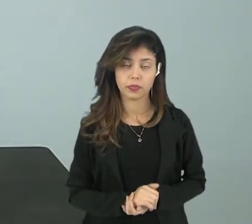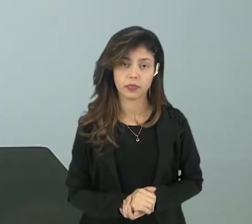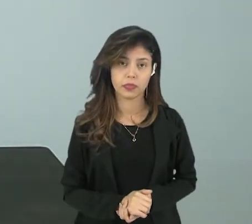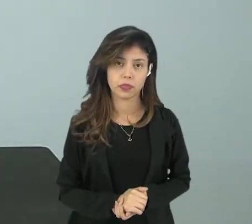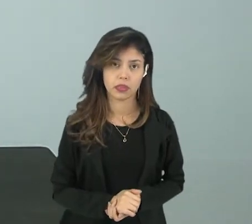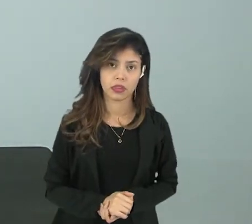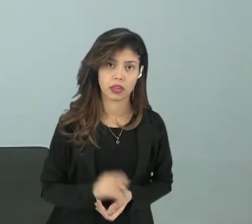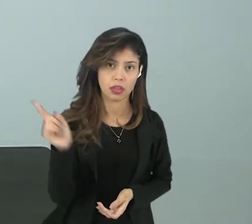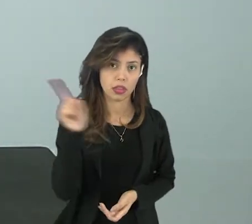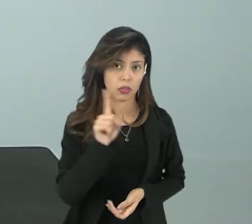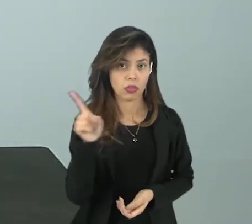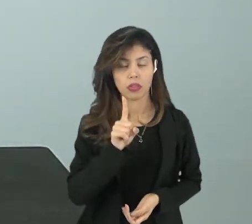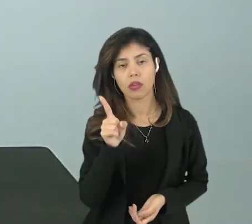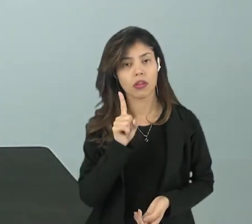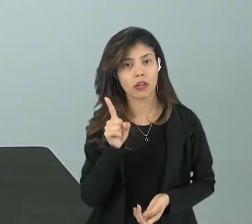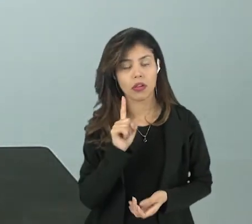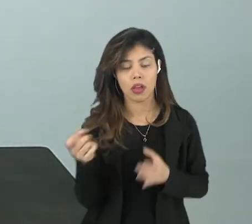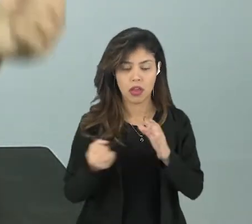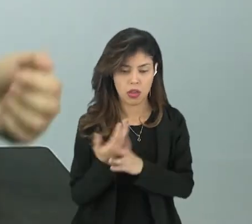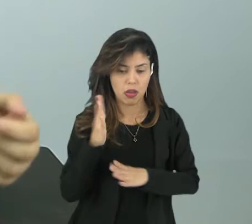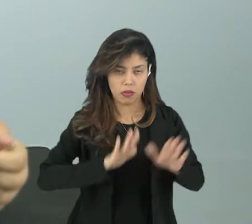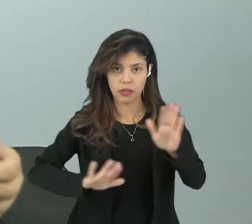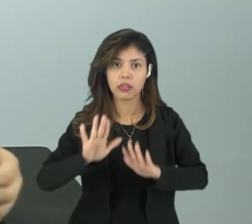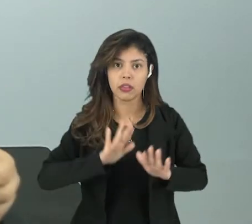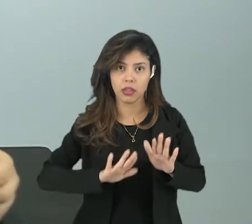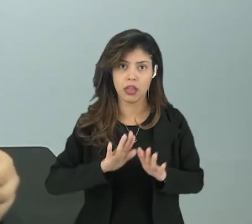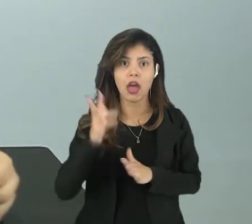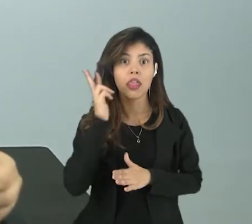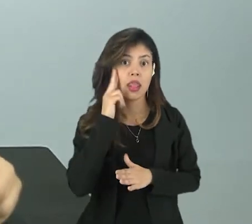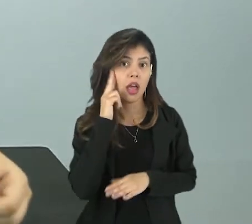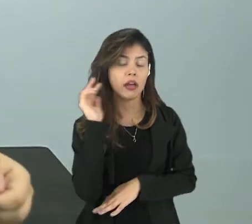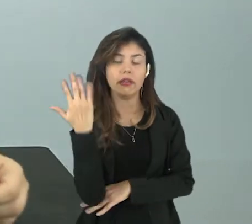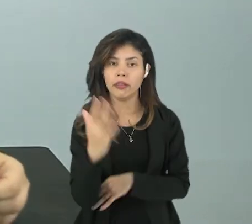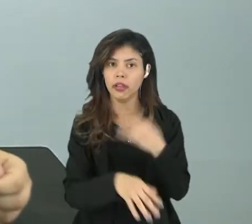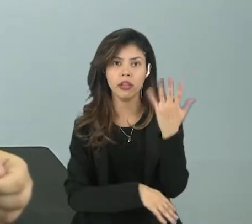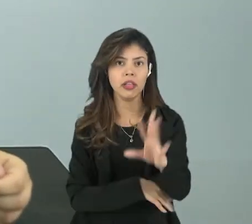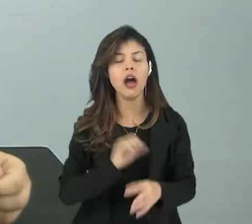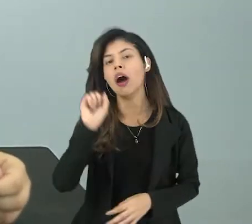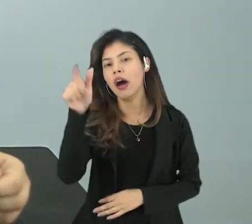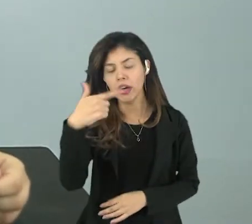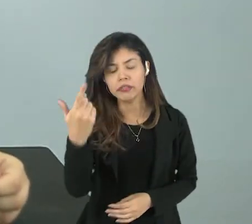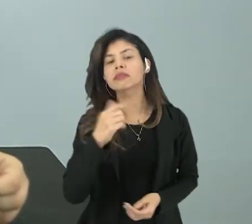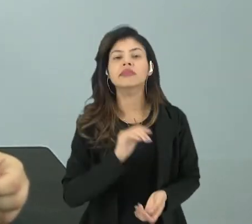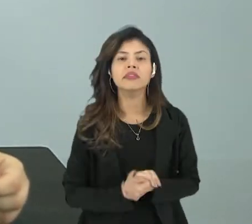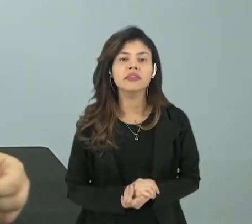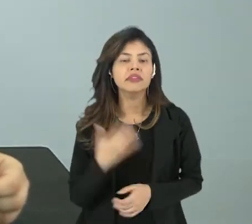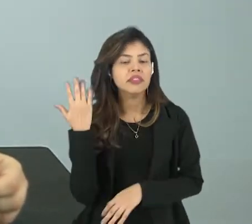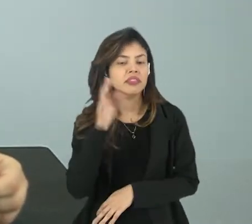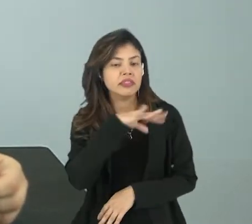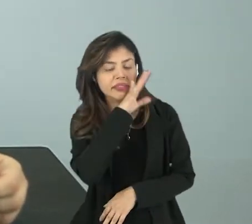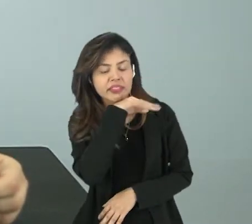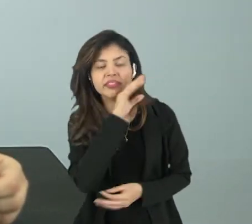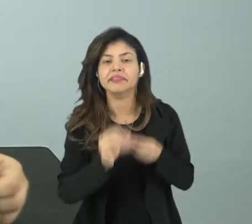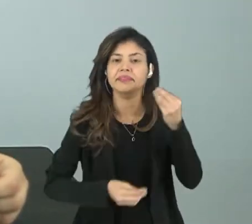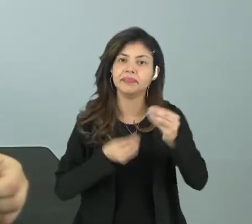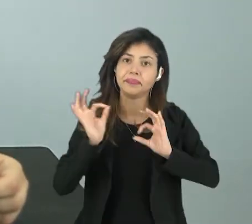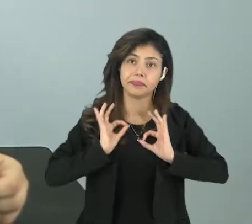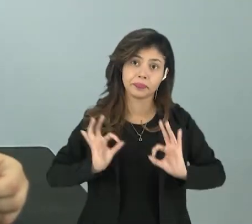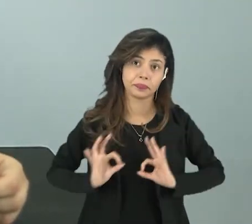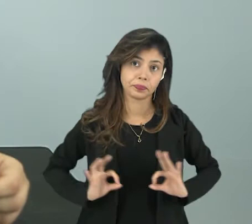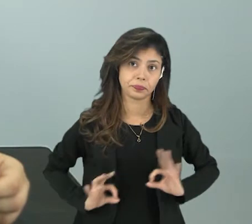Então, eles não são criados, né, naturalmente, mas outros animais, né, como a